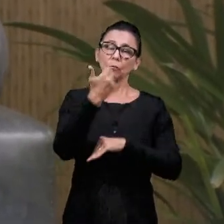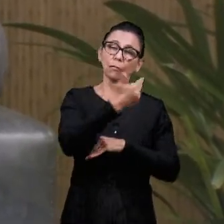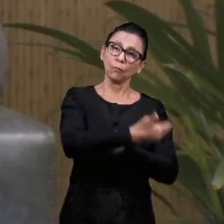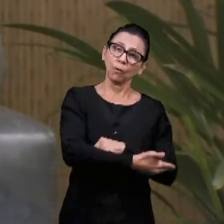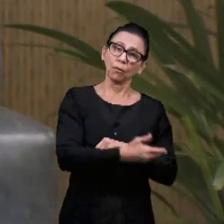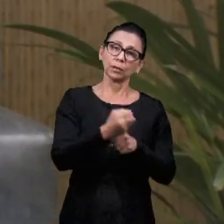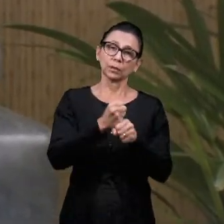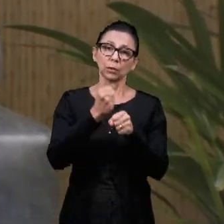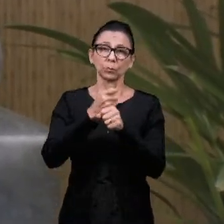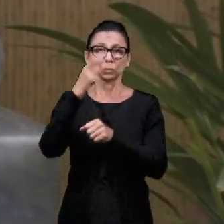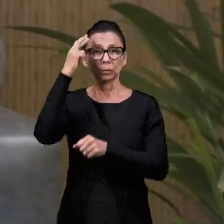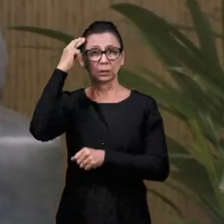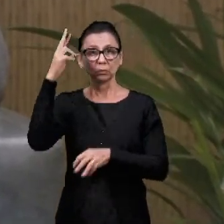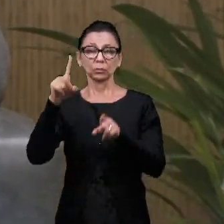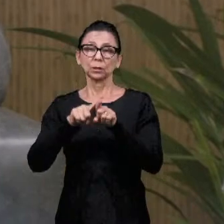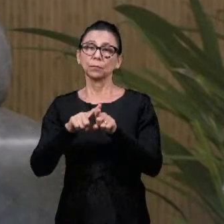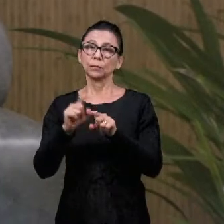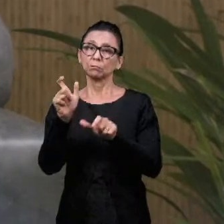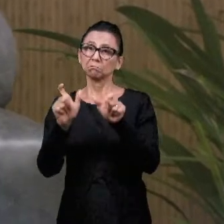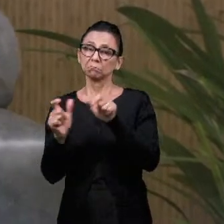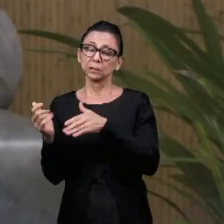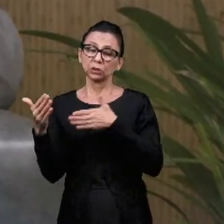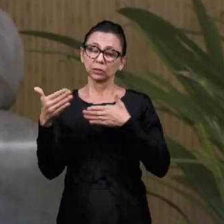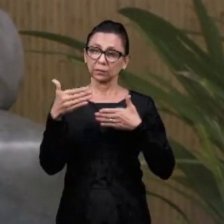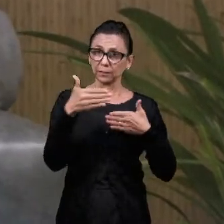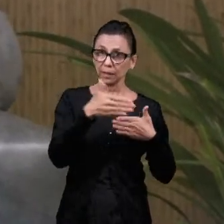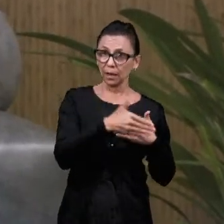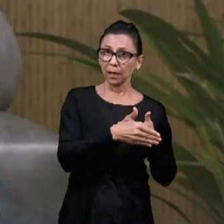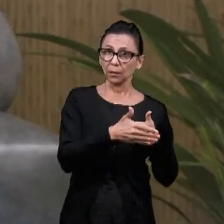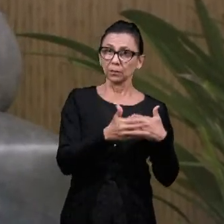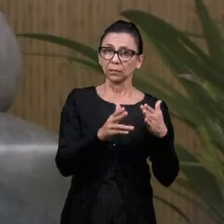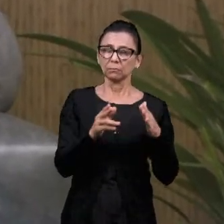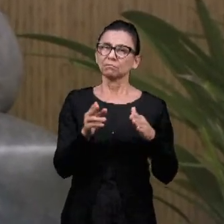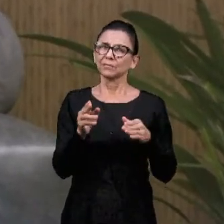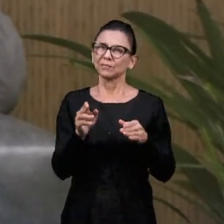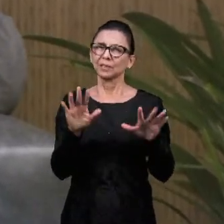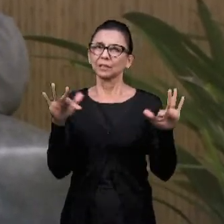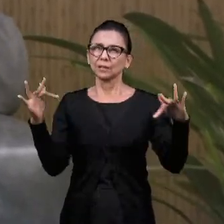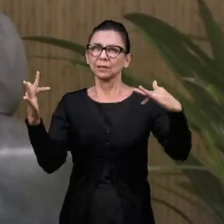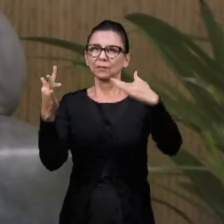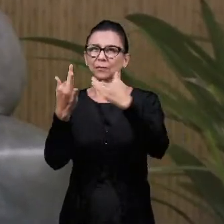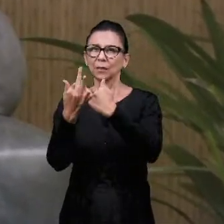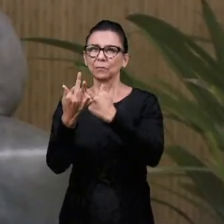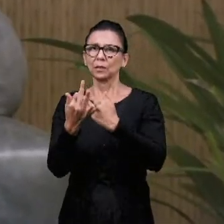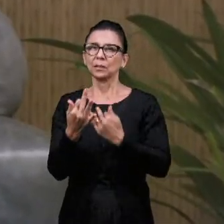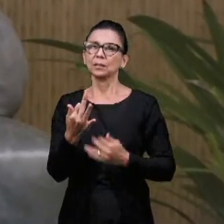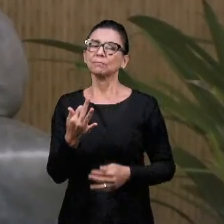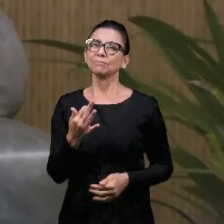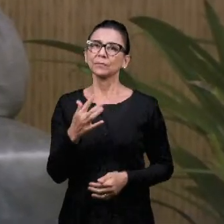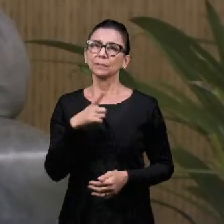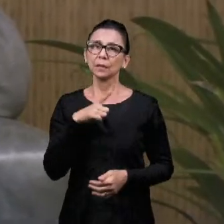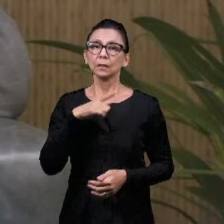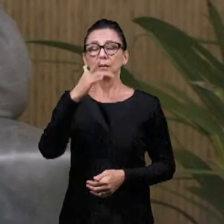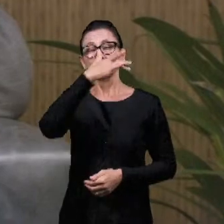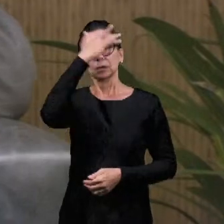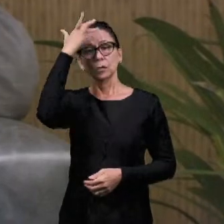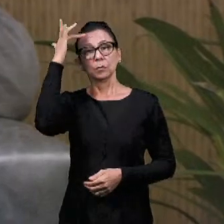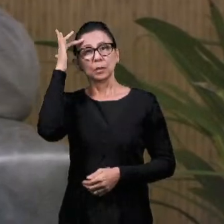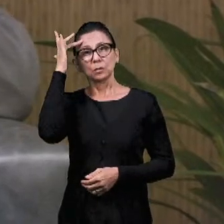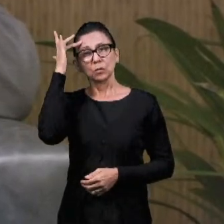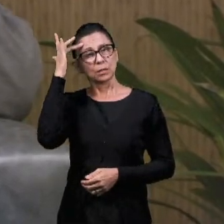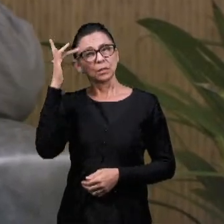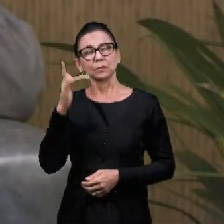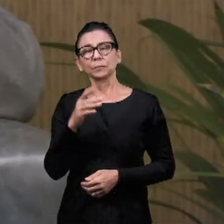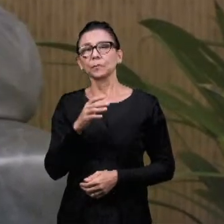que se desviaram até da presença do Senhor. Acho que toda família tem alguém nessa condição que